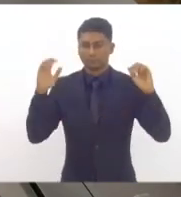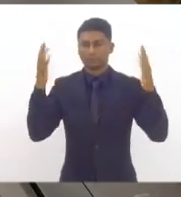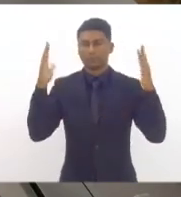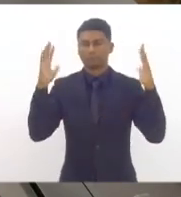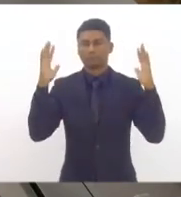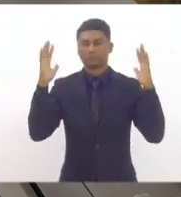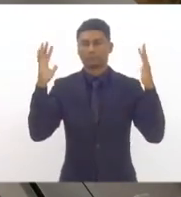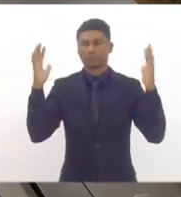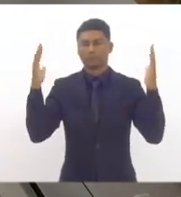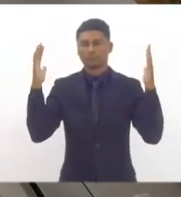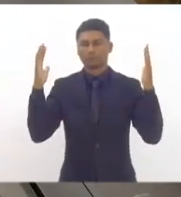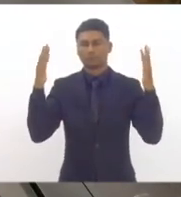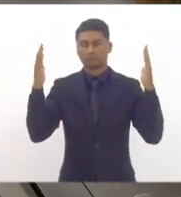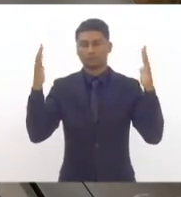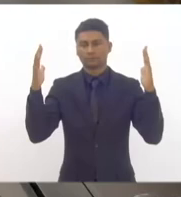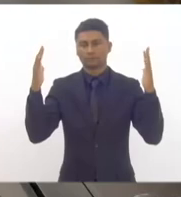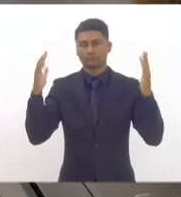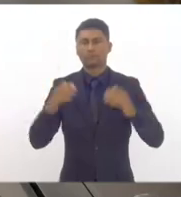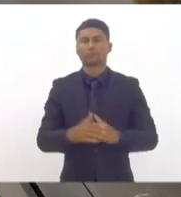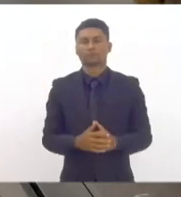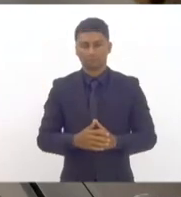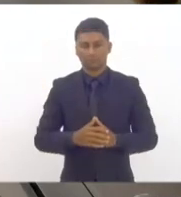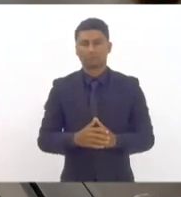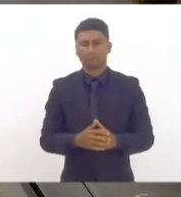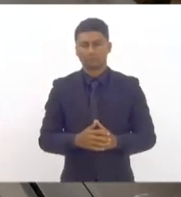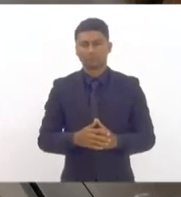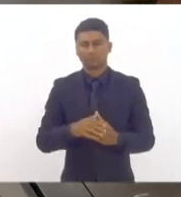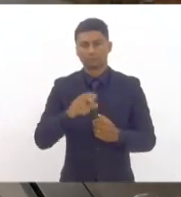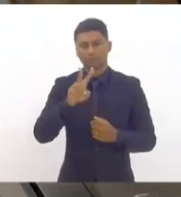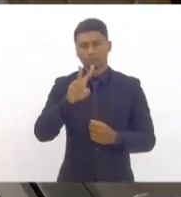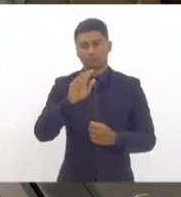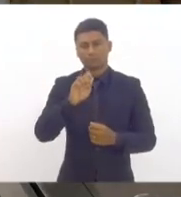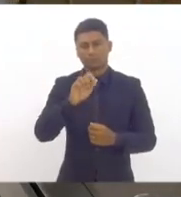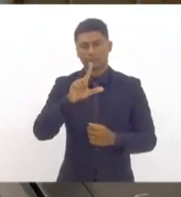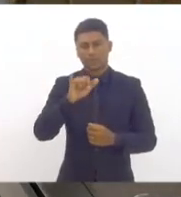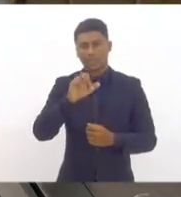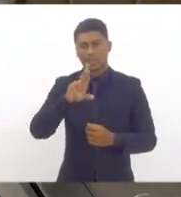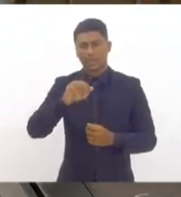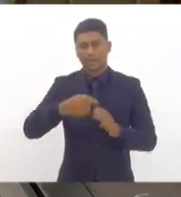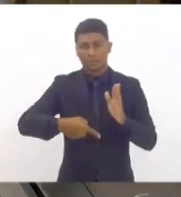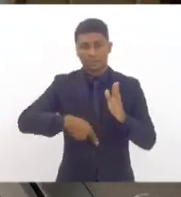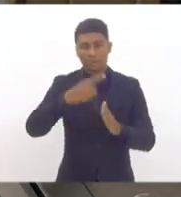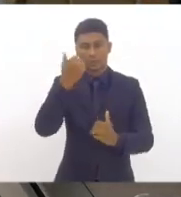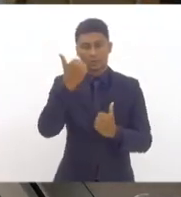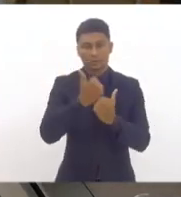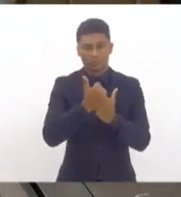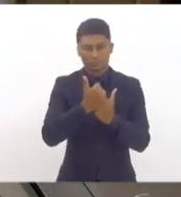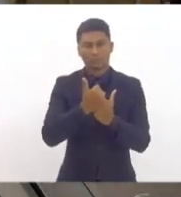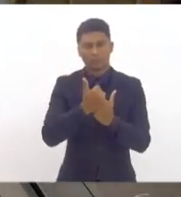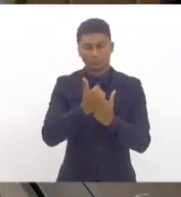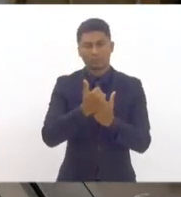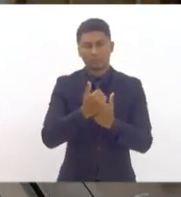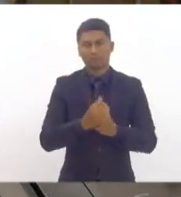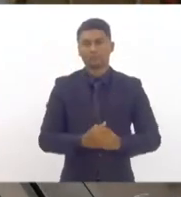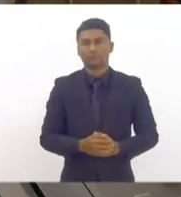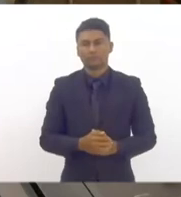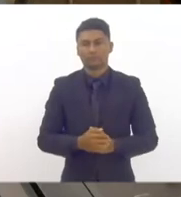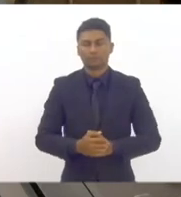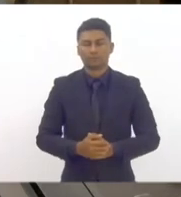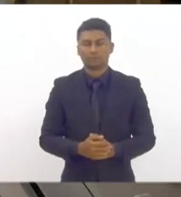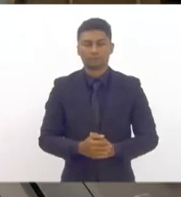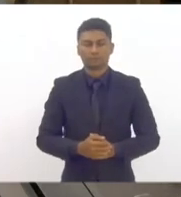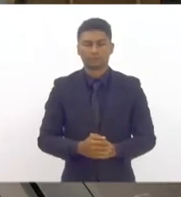Então, a primeira suplência é de Valéria Pedro, seja na reserva de vagas, seja na ampla